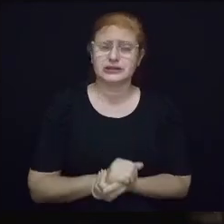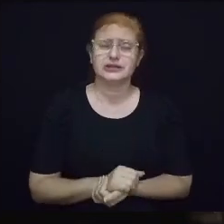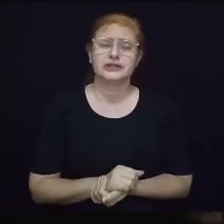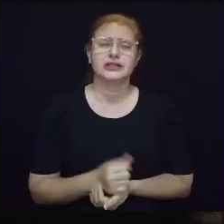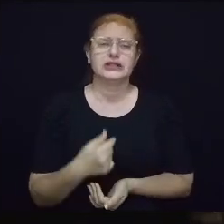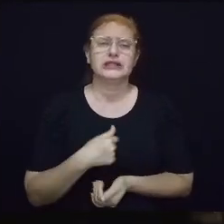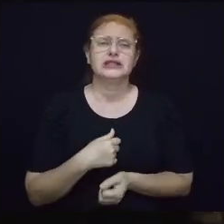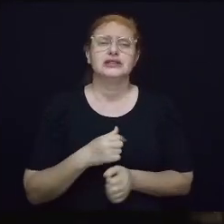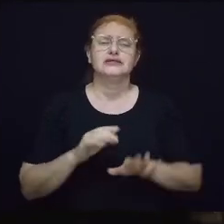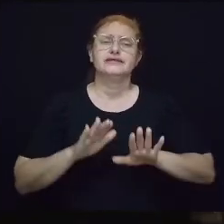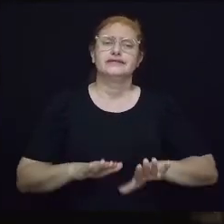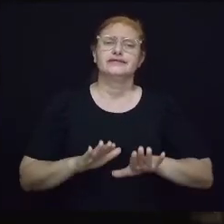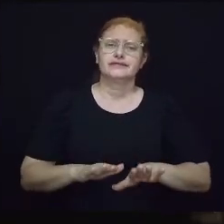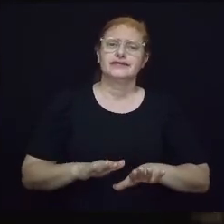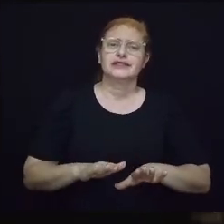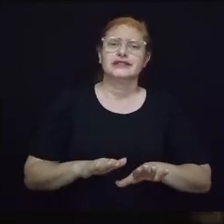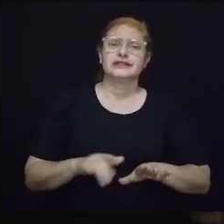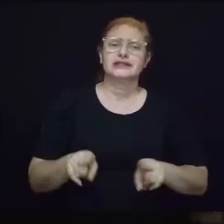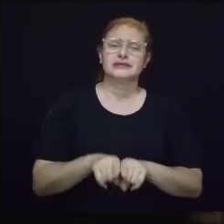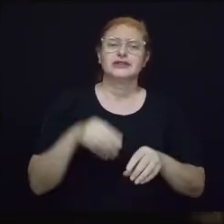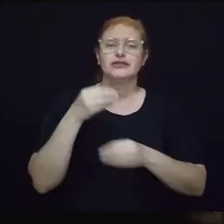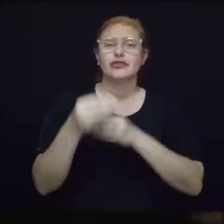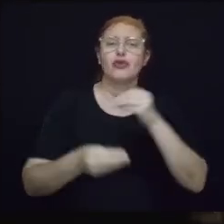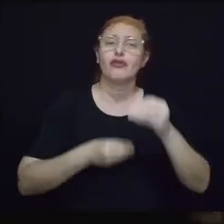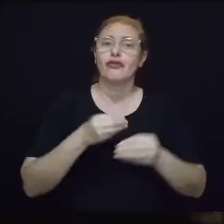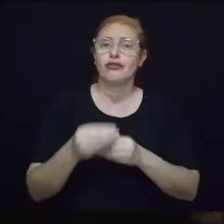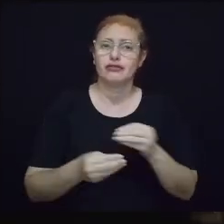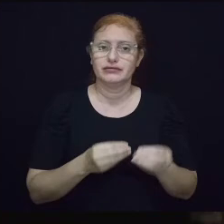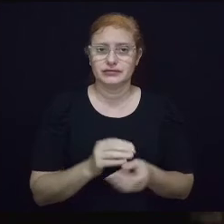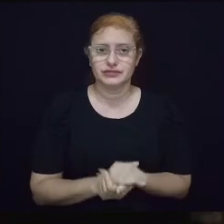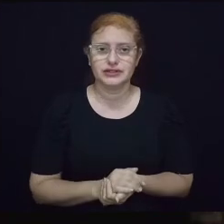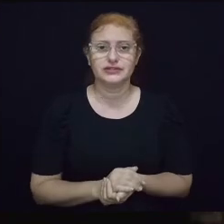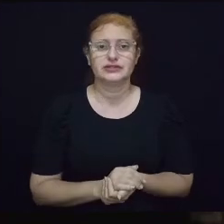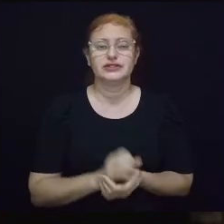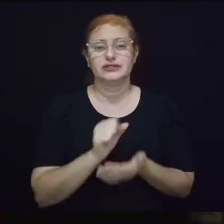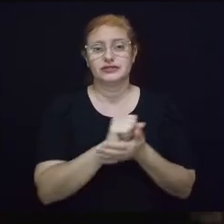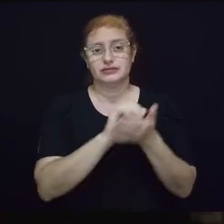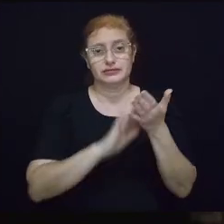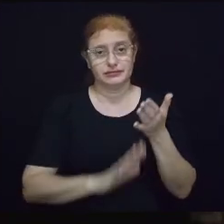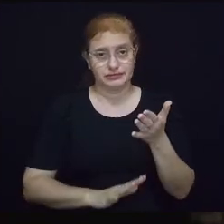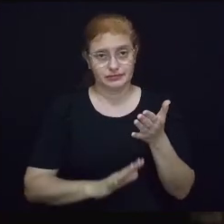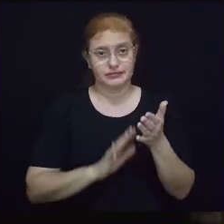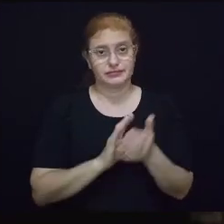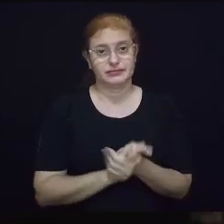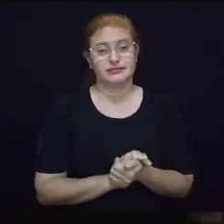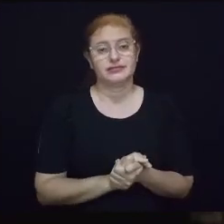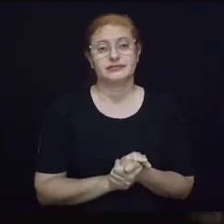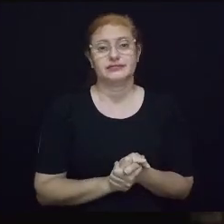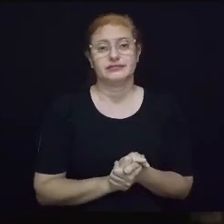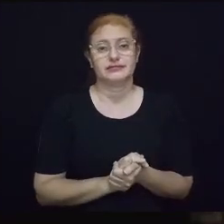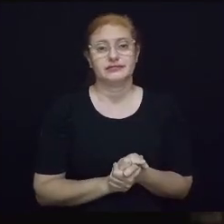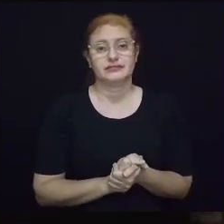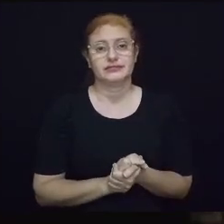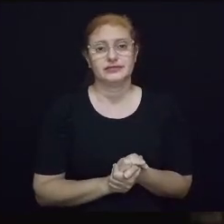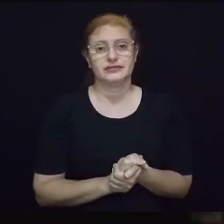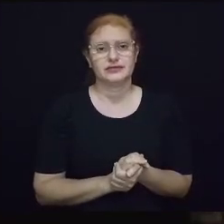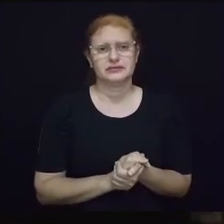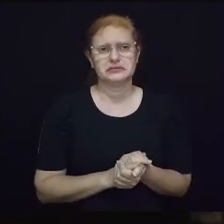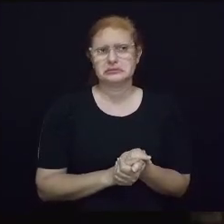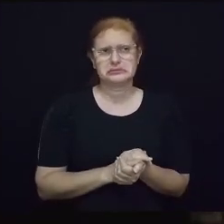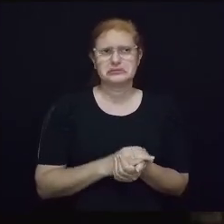eu fiquei um bom tempo também muito envolvido com essa atividade e não